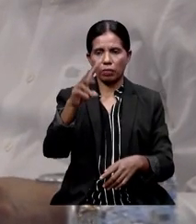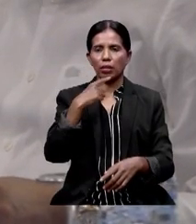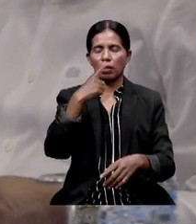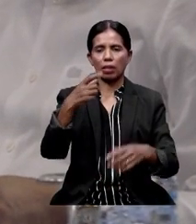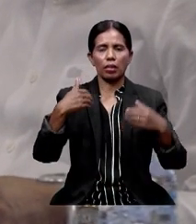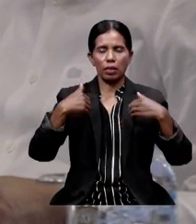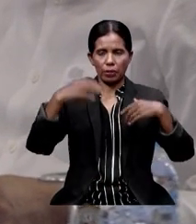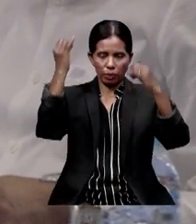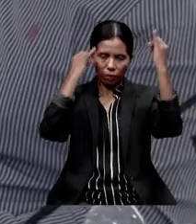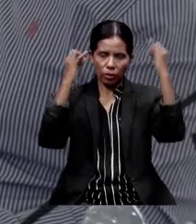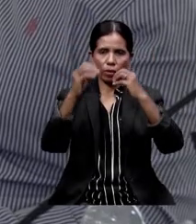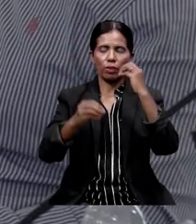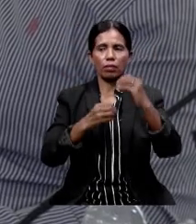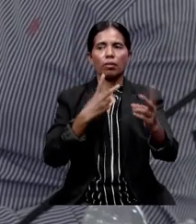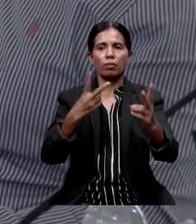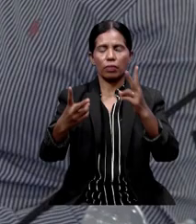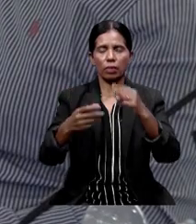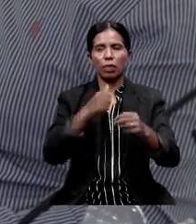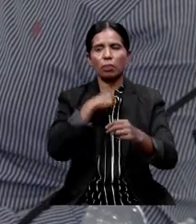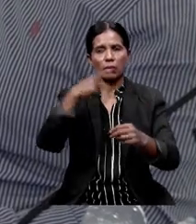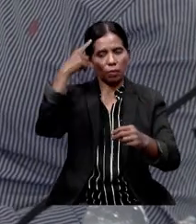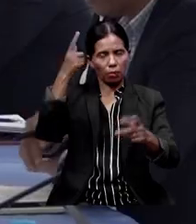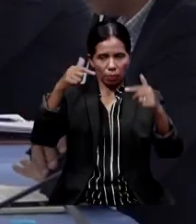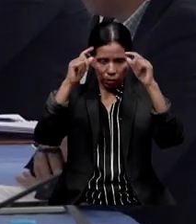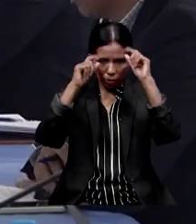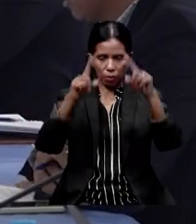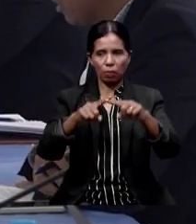ona informação quando a visita Papa mai Timor Leste